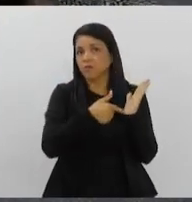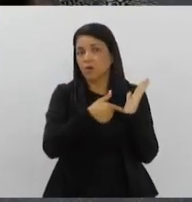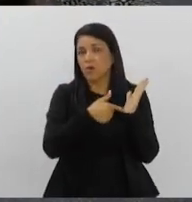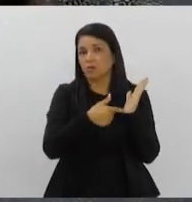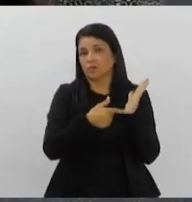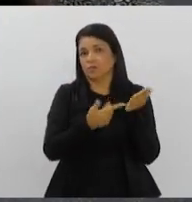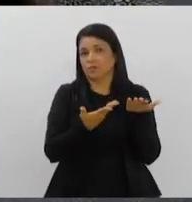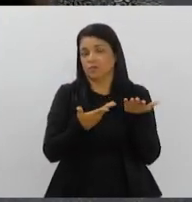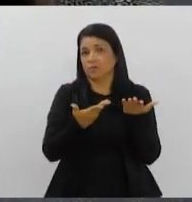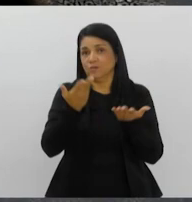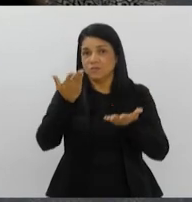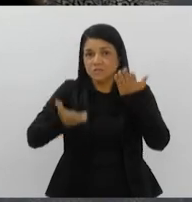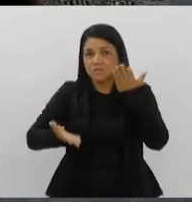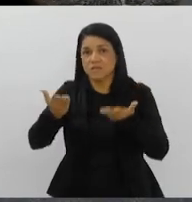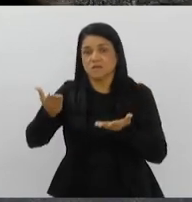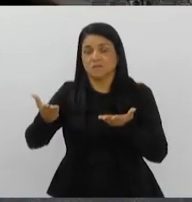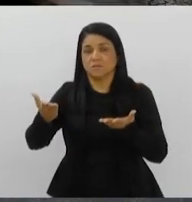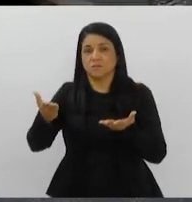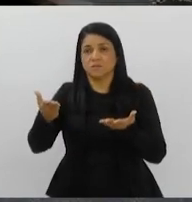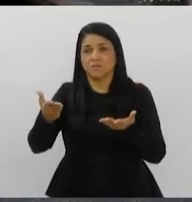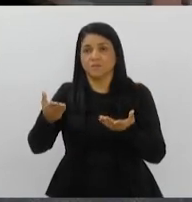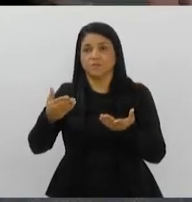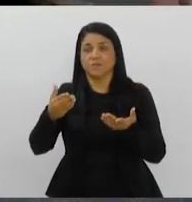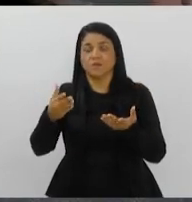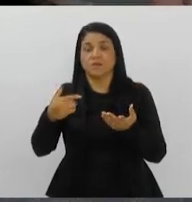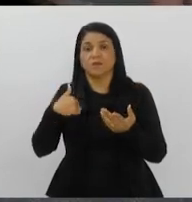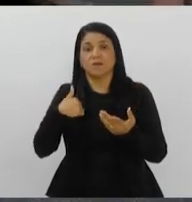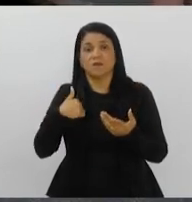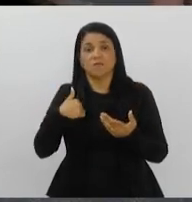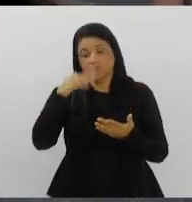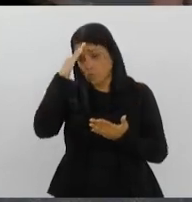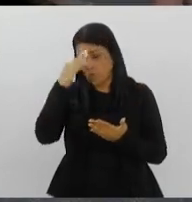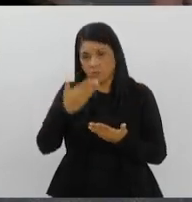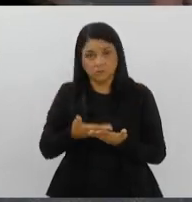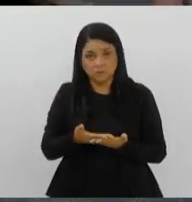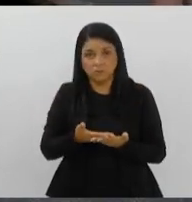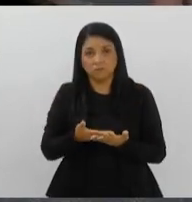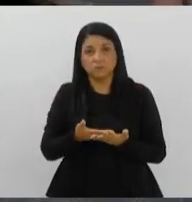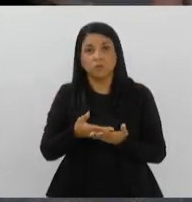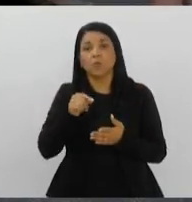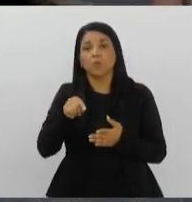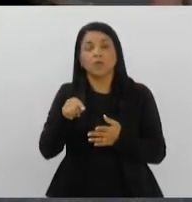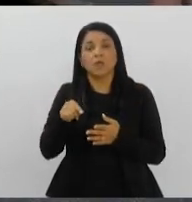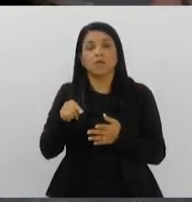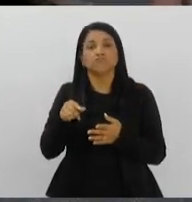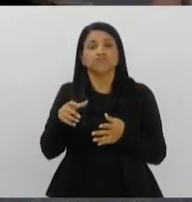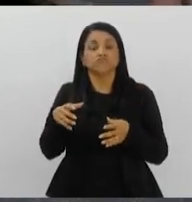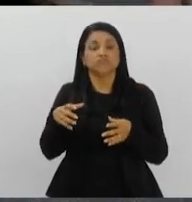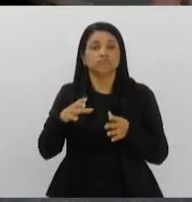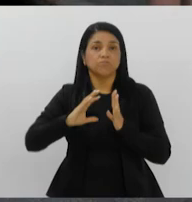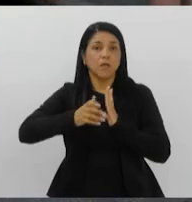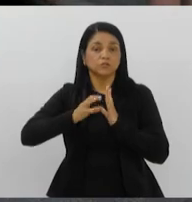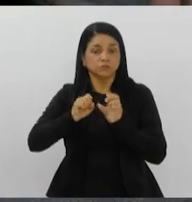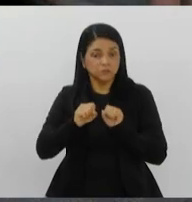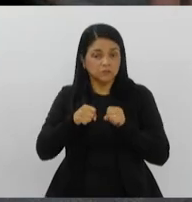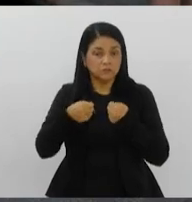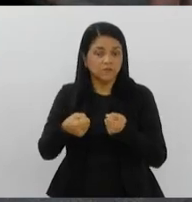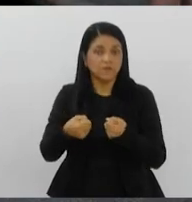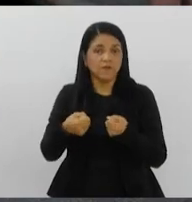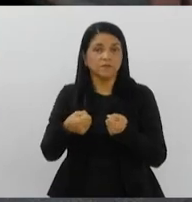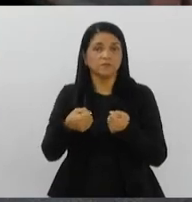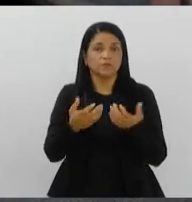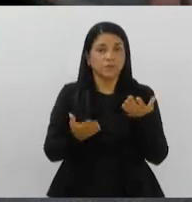acho inacreditável, com isso encerro, como é a oposição que defende o equilíbrio fiscal e o governo